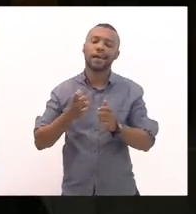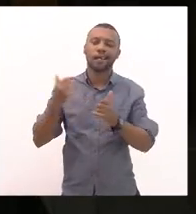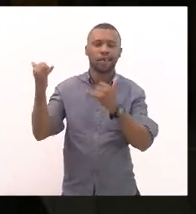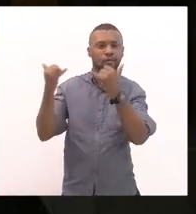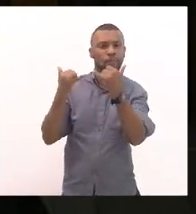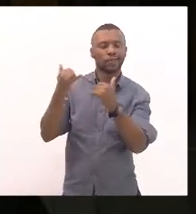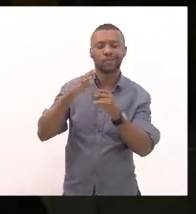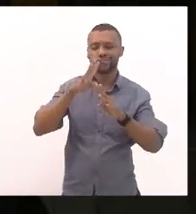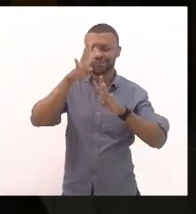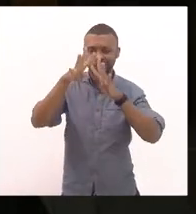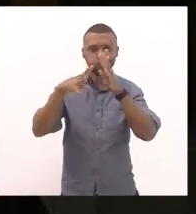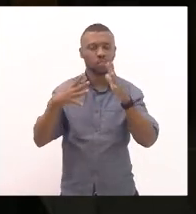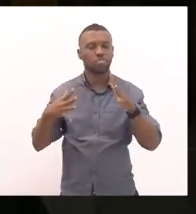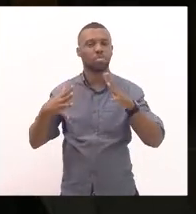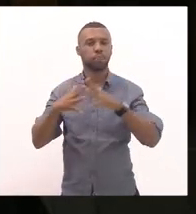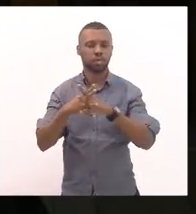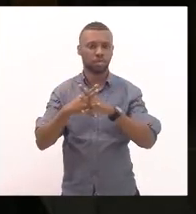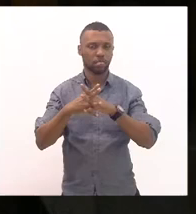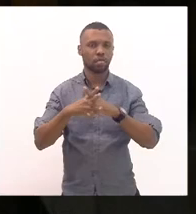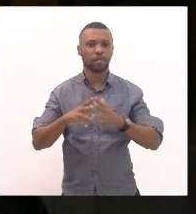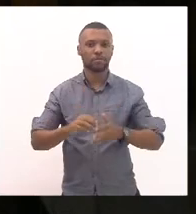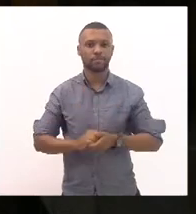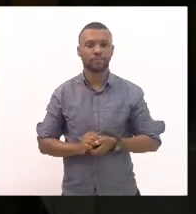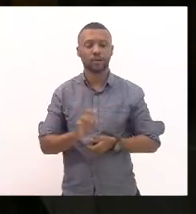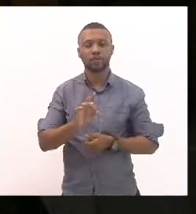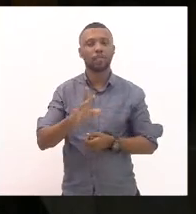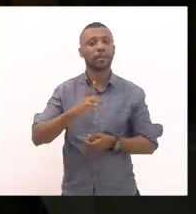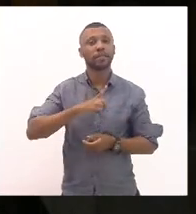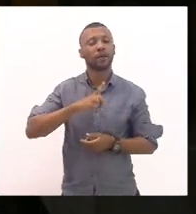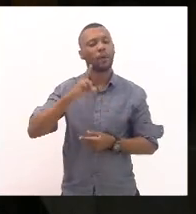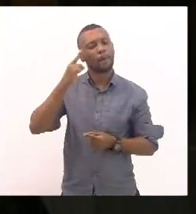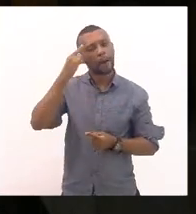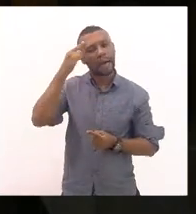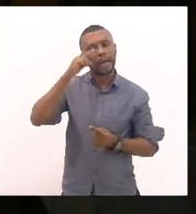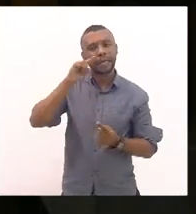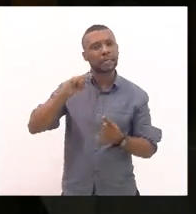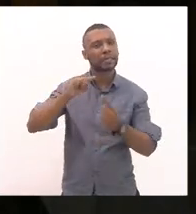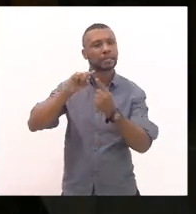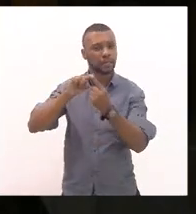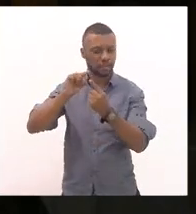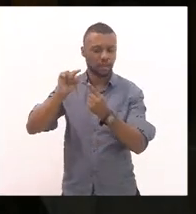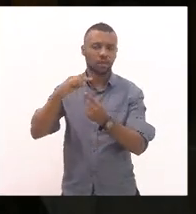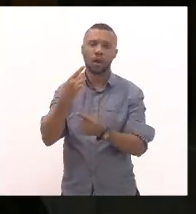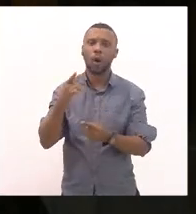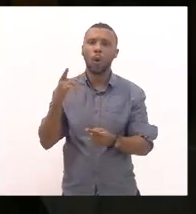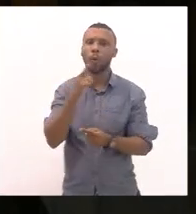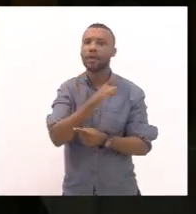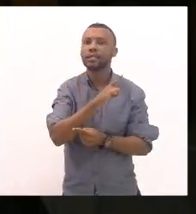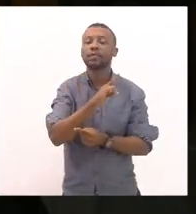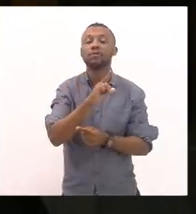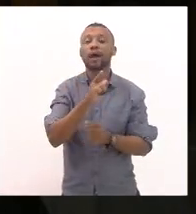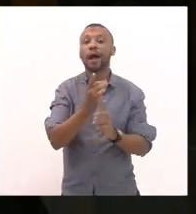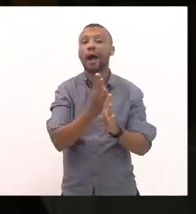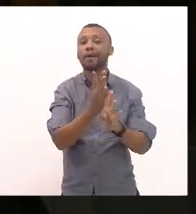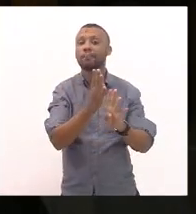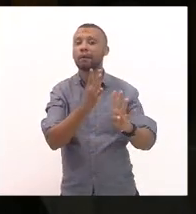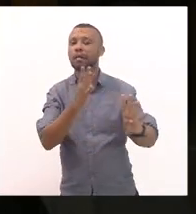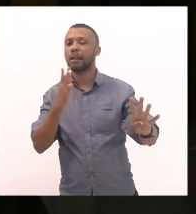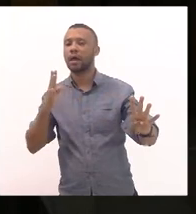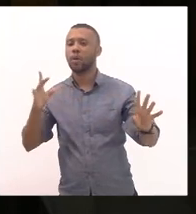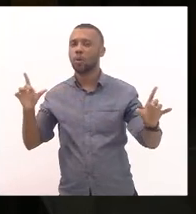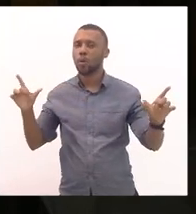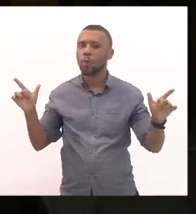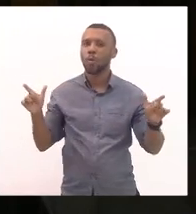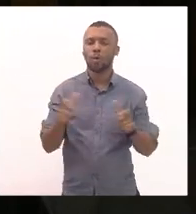informações equivocadas é só para se ter uma ideia nós Já conseguimos zerar a fila